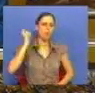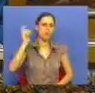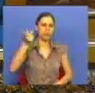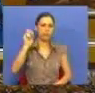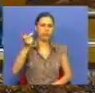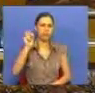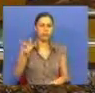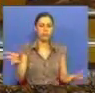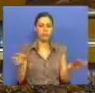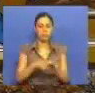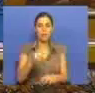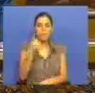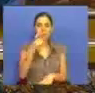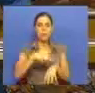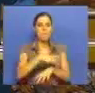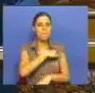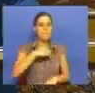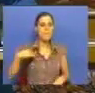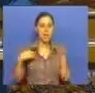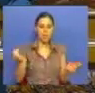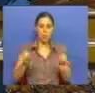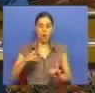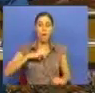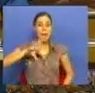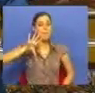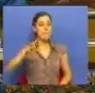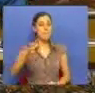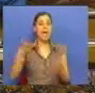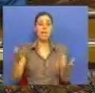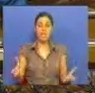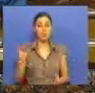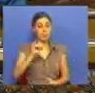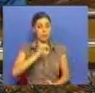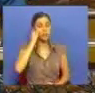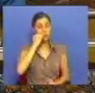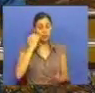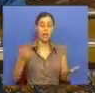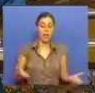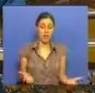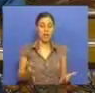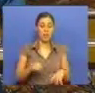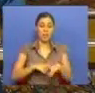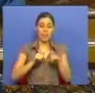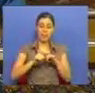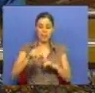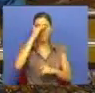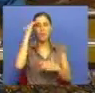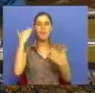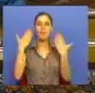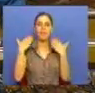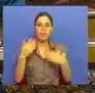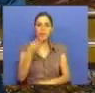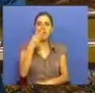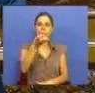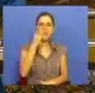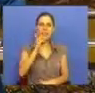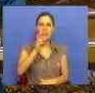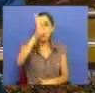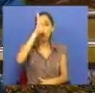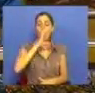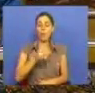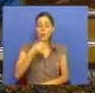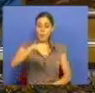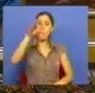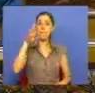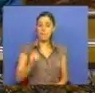anos e refere-se à falta de médicos no nosso país, que é mais grave naturalmente neste período de verão. Há mais de 3 anos, quando o Governo do